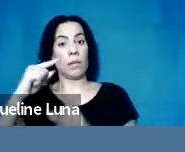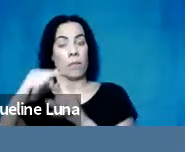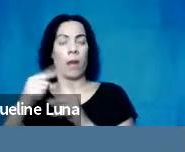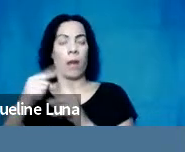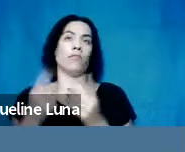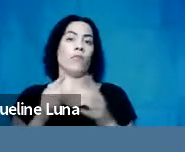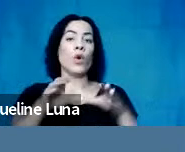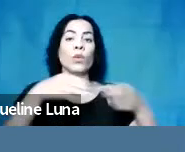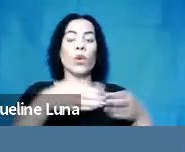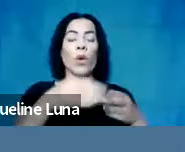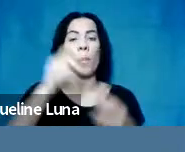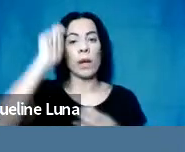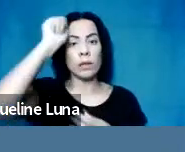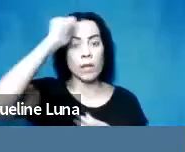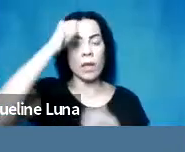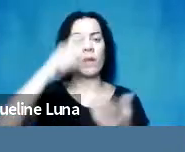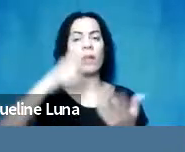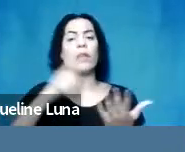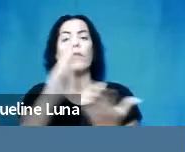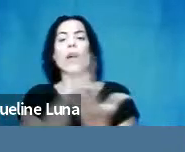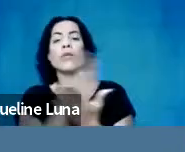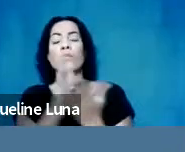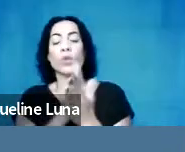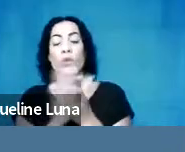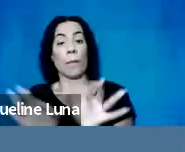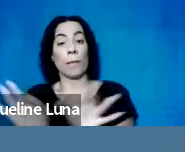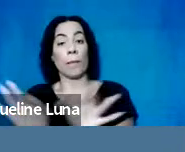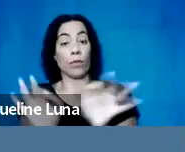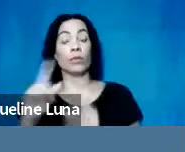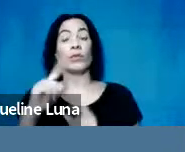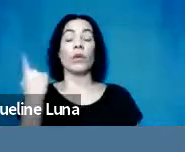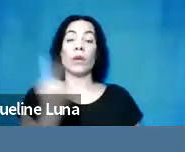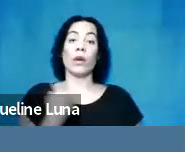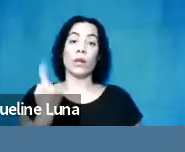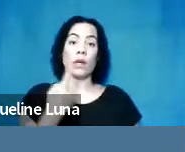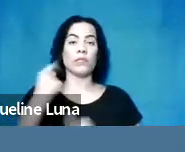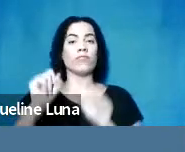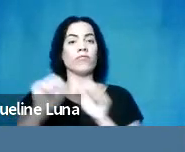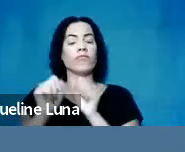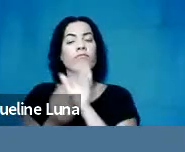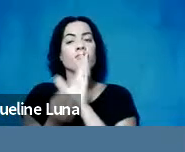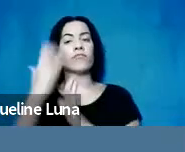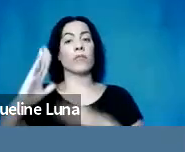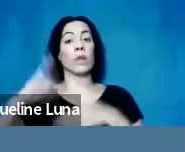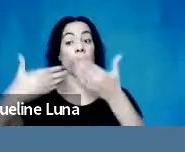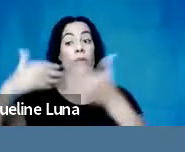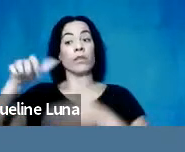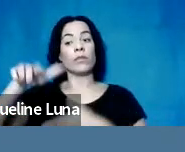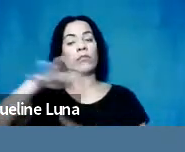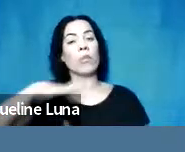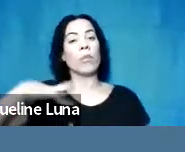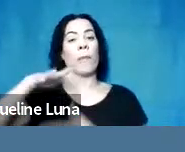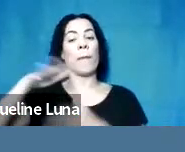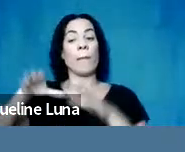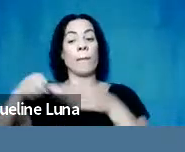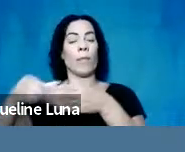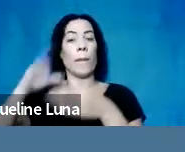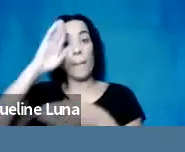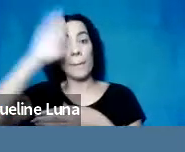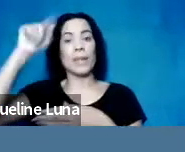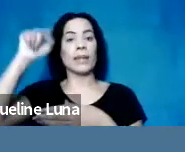negros. A gente teve alguns projetos que a gente desenvolveu para esse público